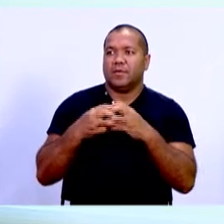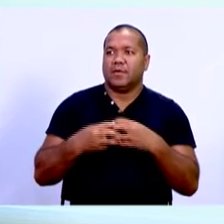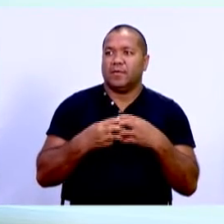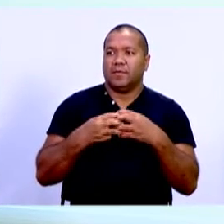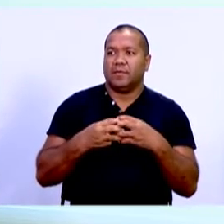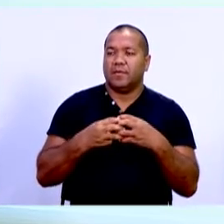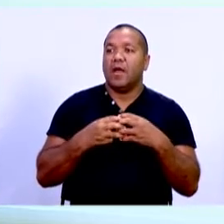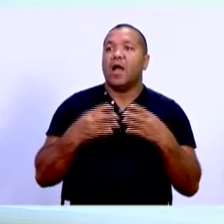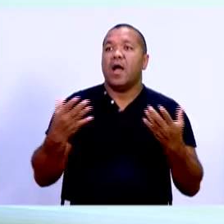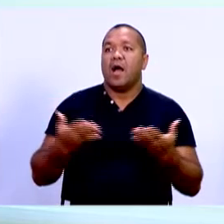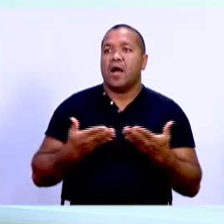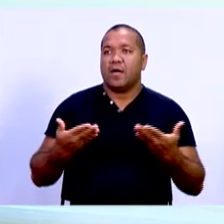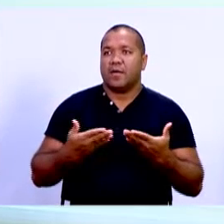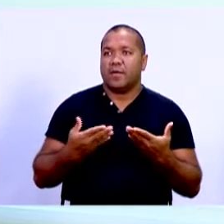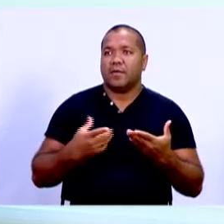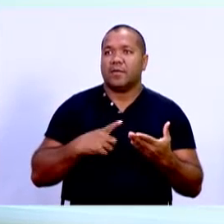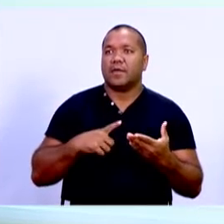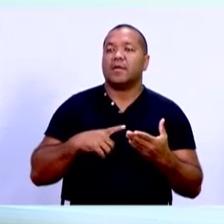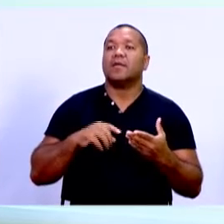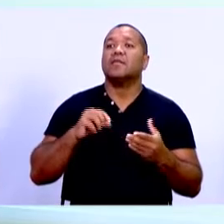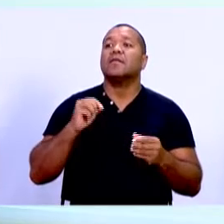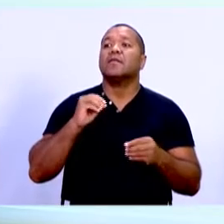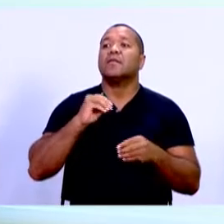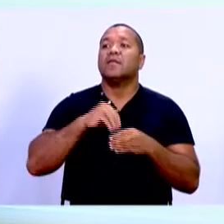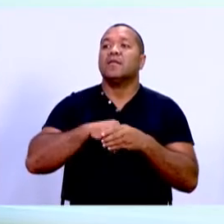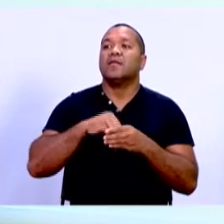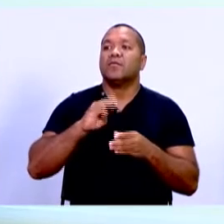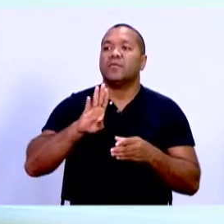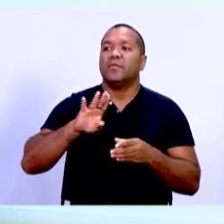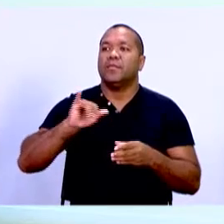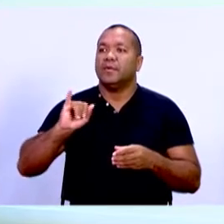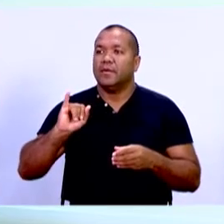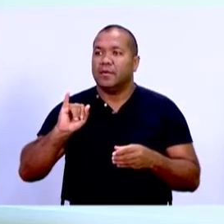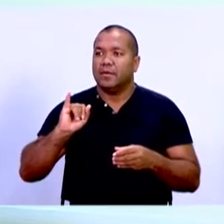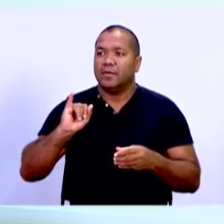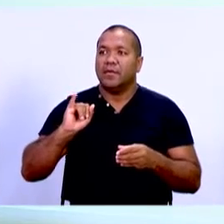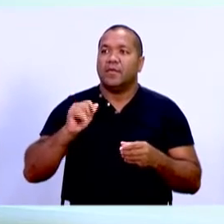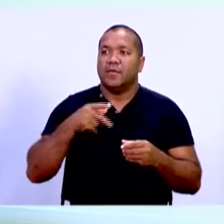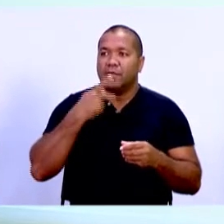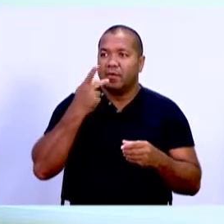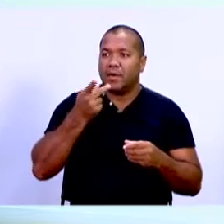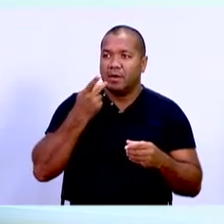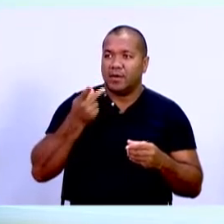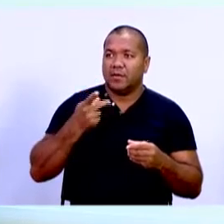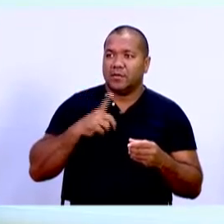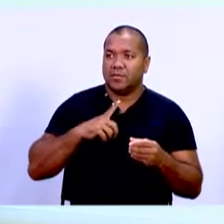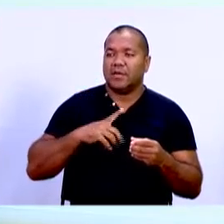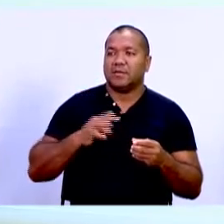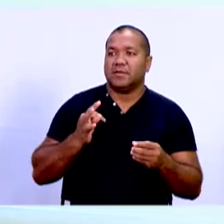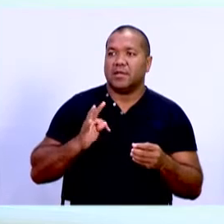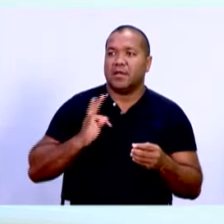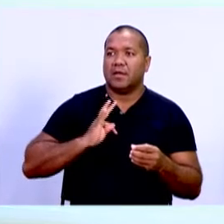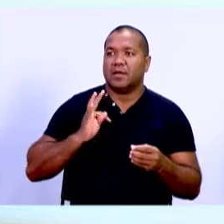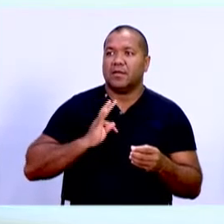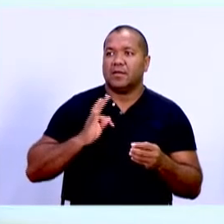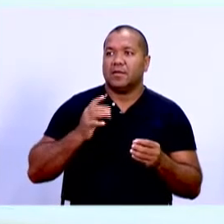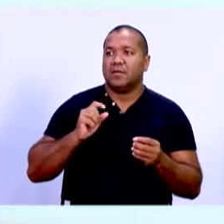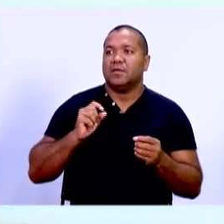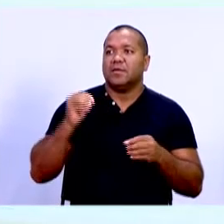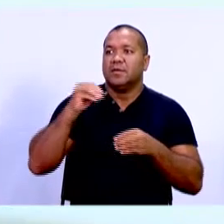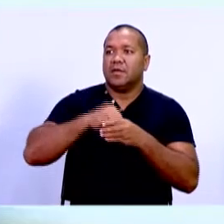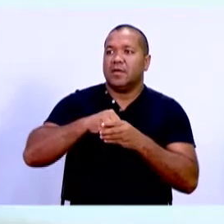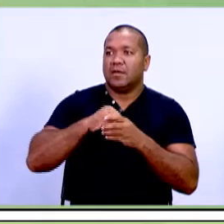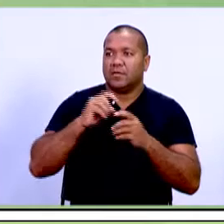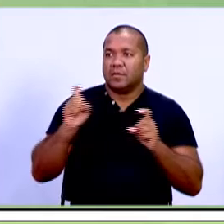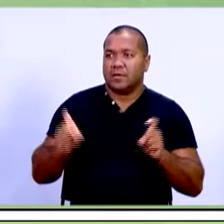no BI, nesse processo de BI, falando agora mais tecnicamente, já na parte de informática de TI.